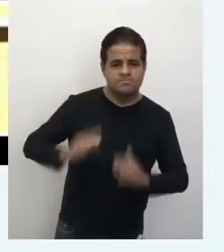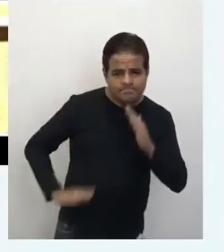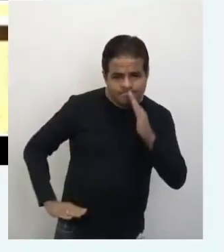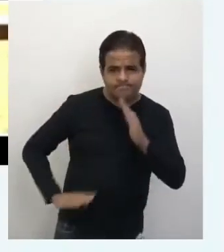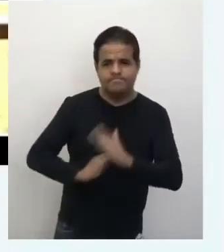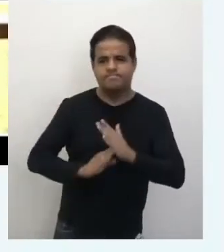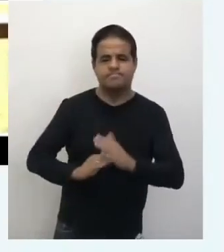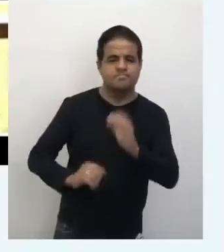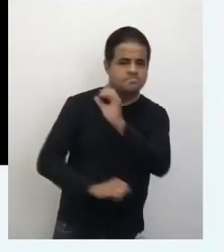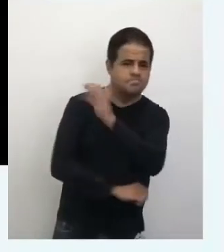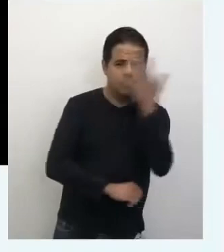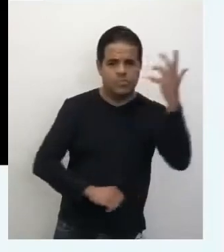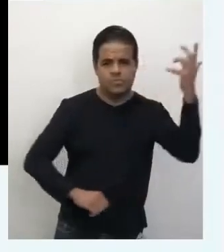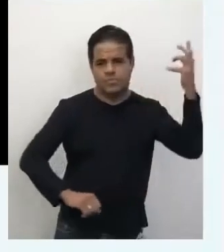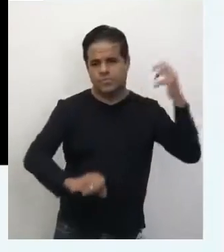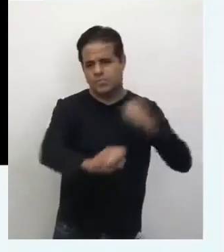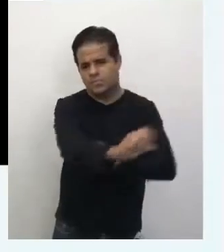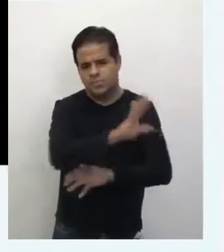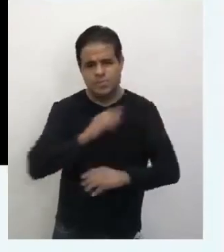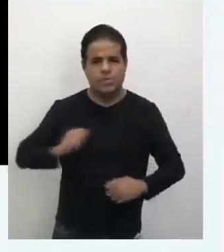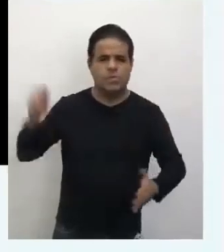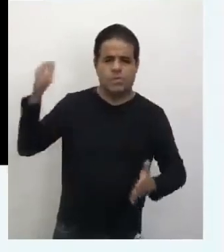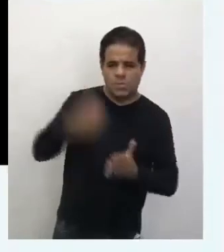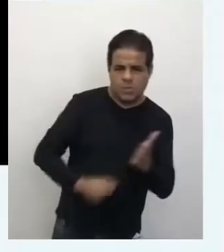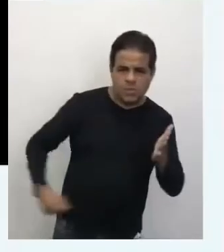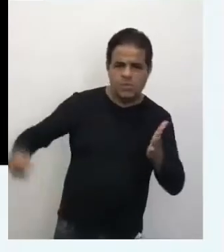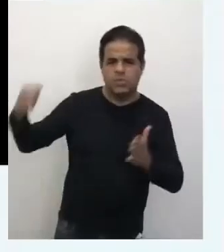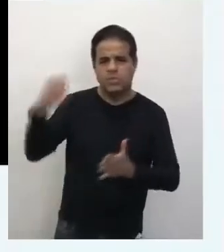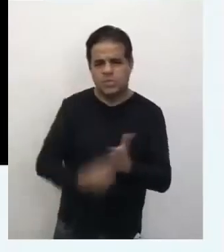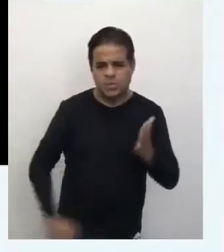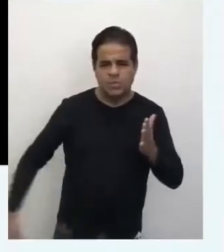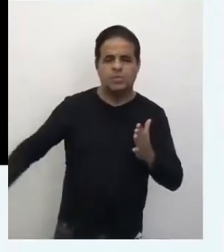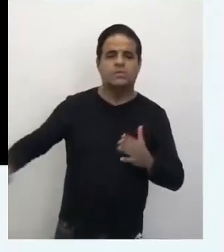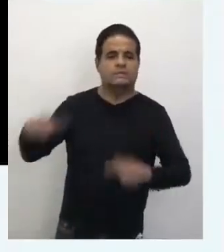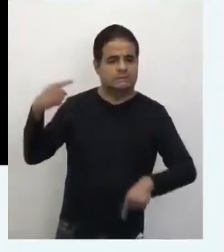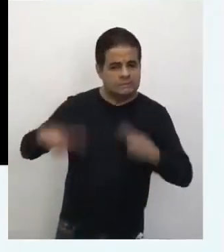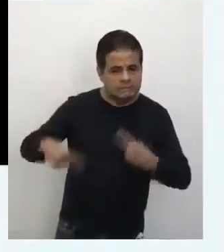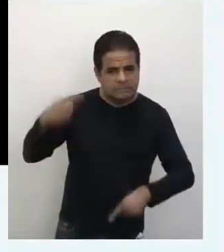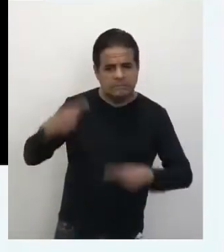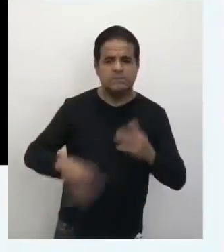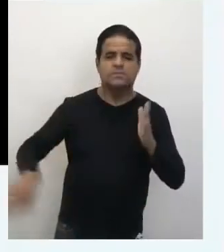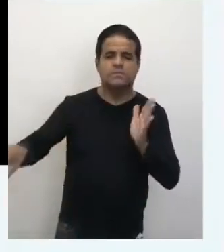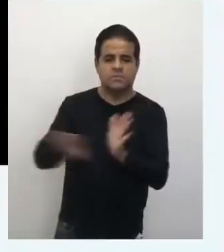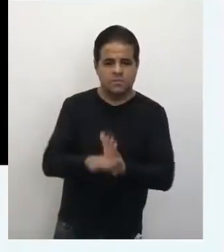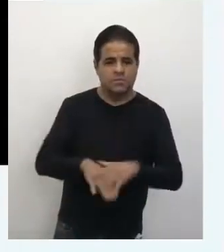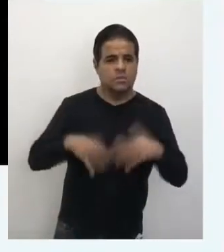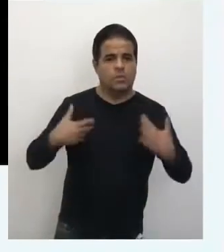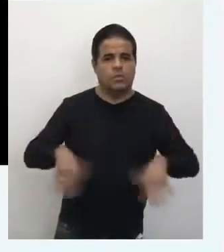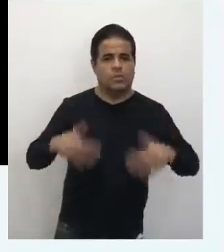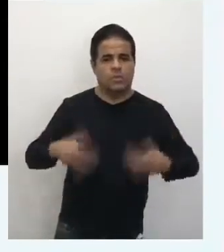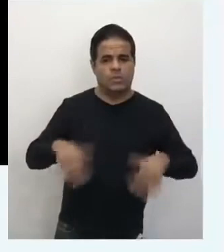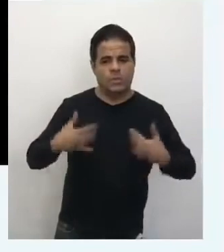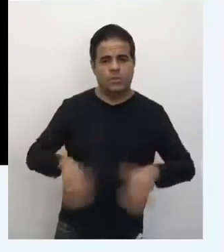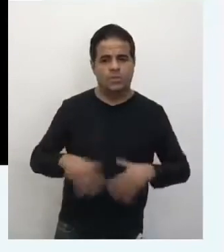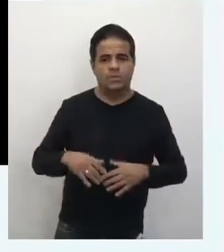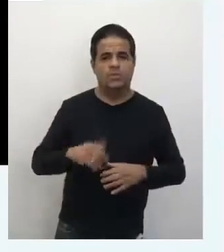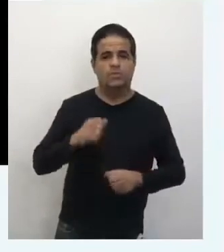em plena floresta. Os protestos foram constantes e as discussões chegaram a produzir cenas fortes.